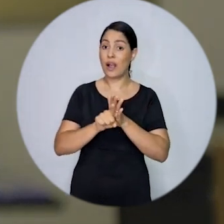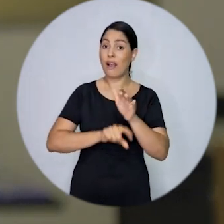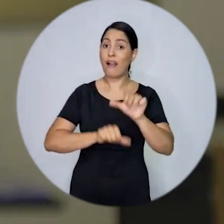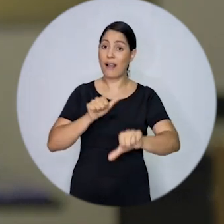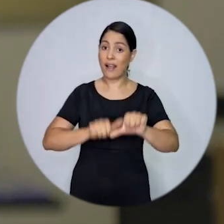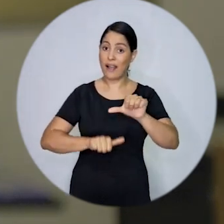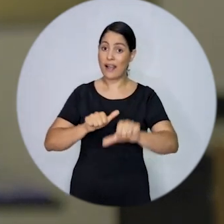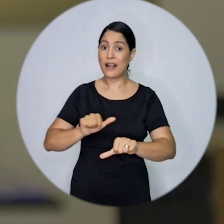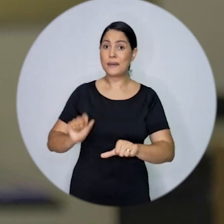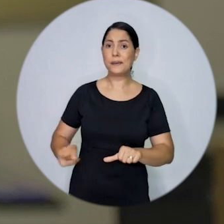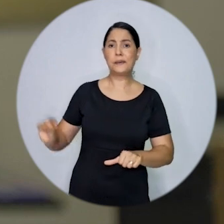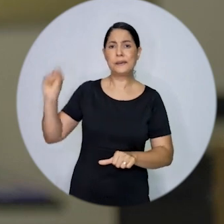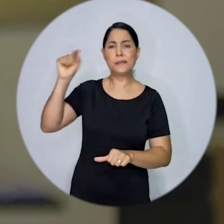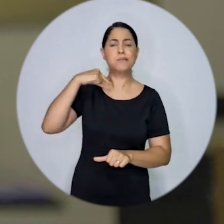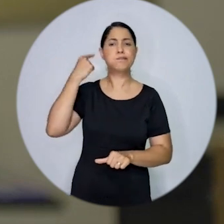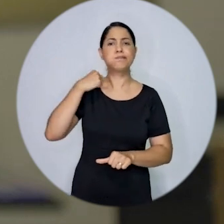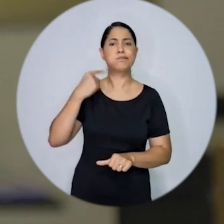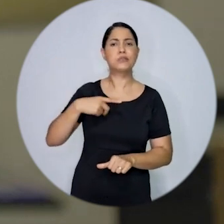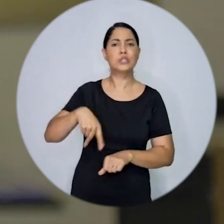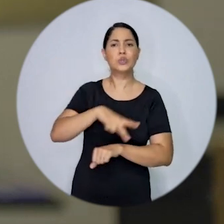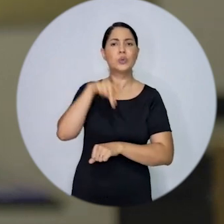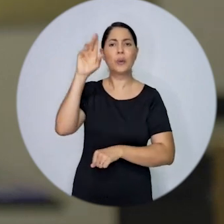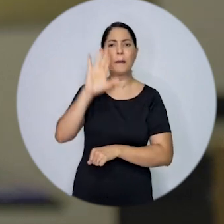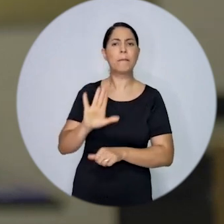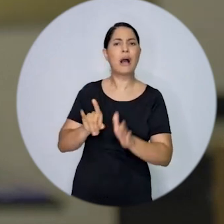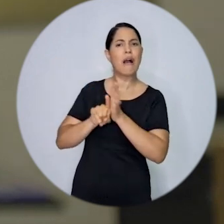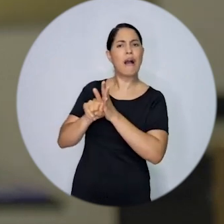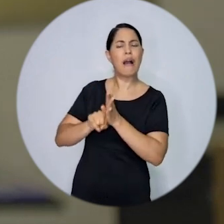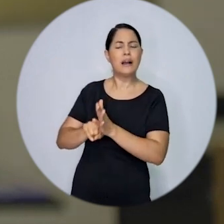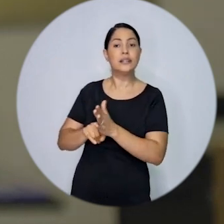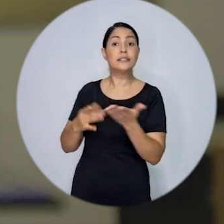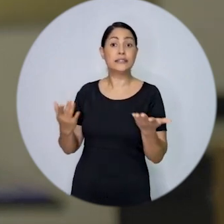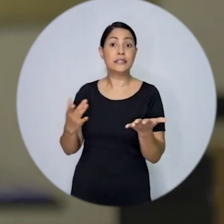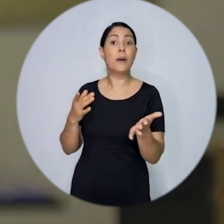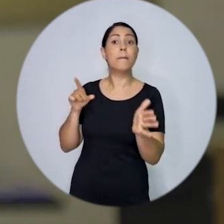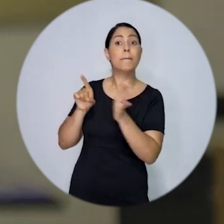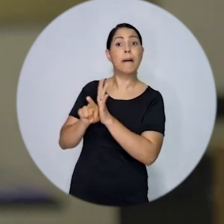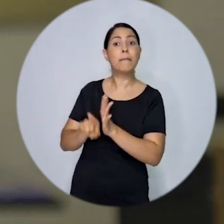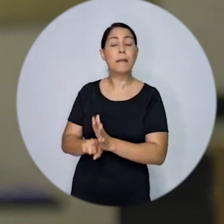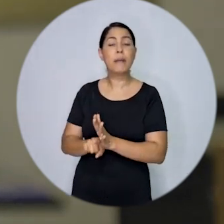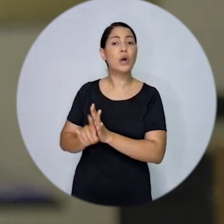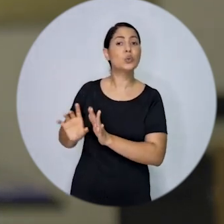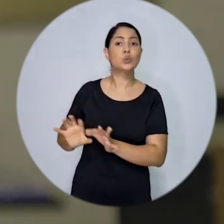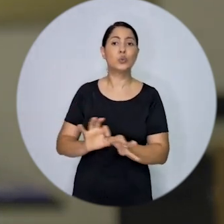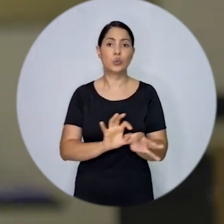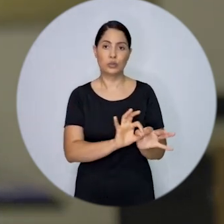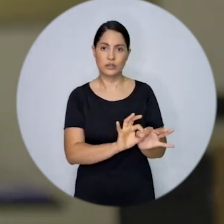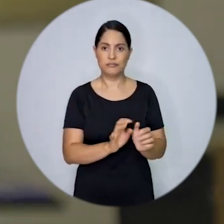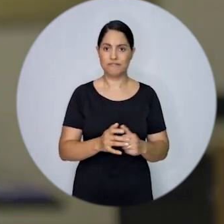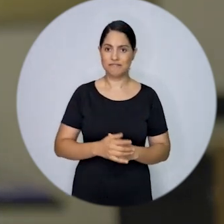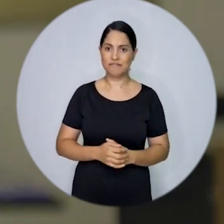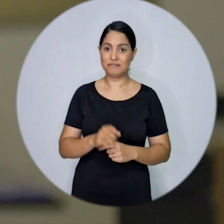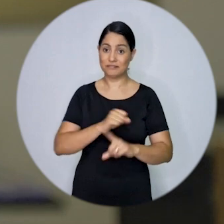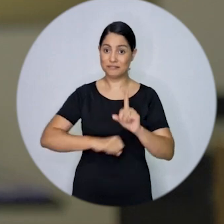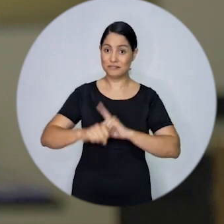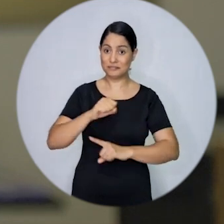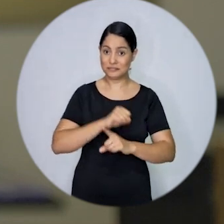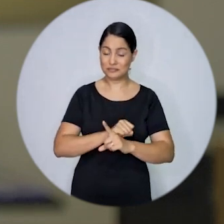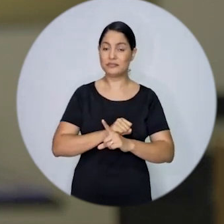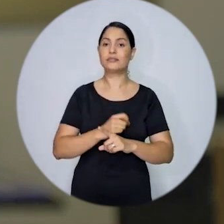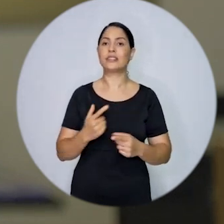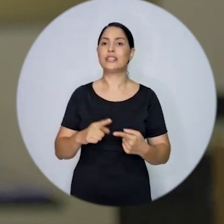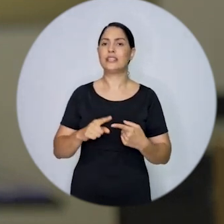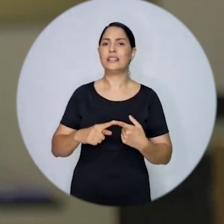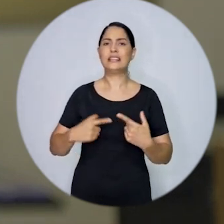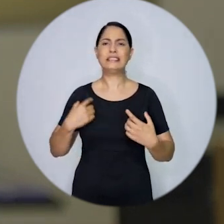levantamento do gênero já produzido no país durante a Conferência Nacional da Advocacia. A pesquisa traz aspectos